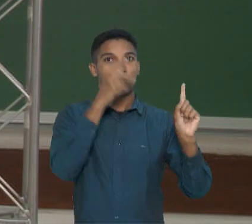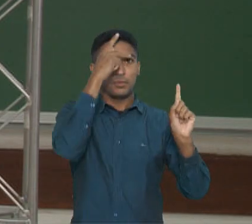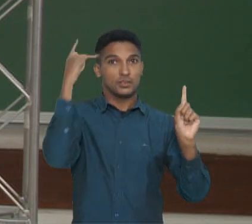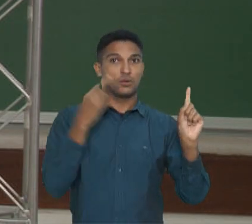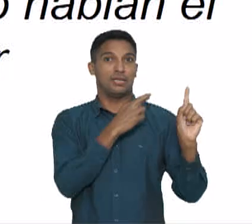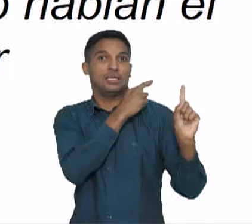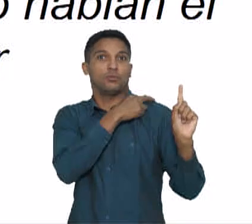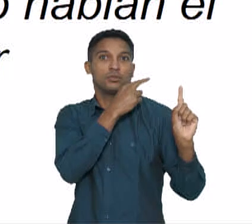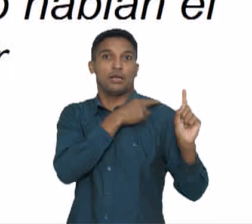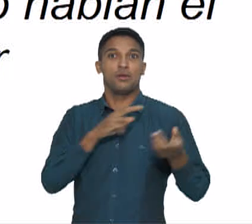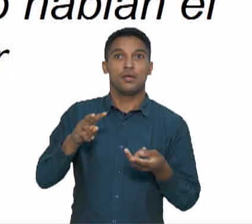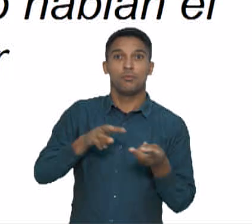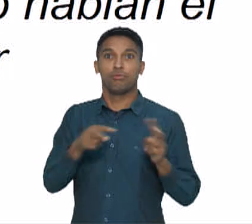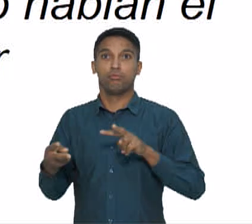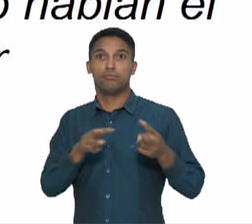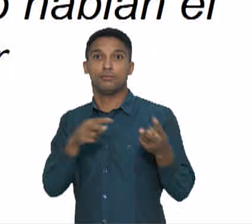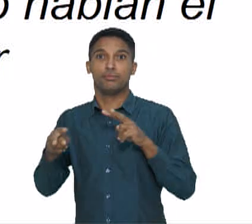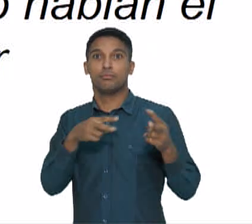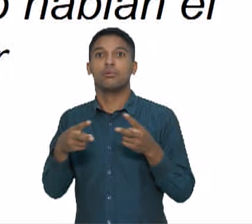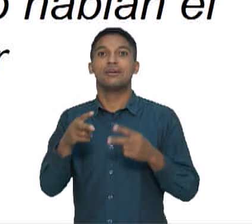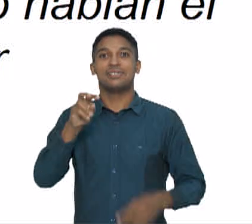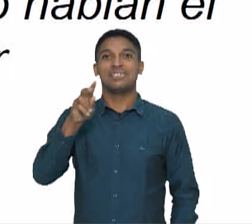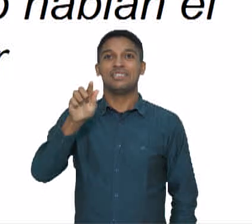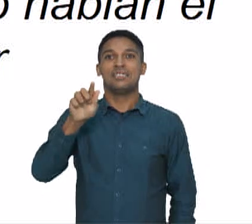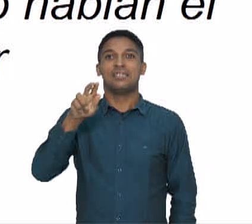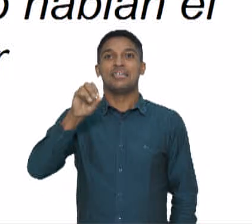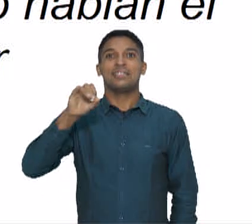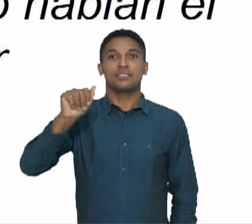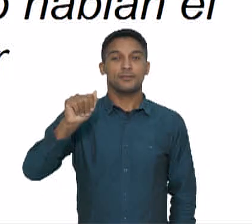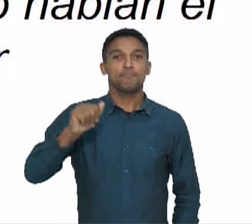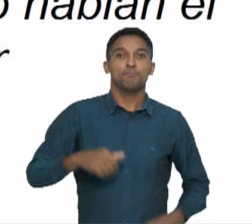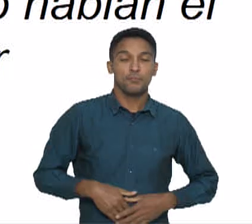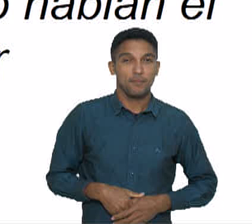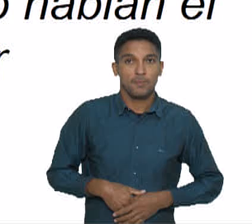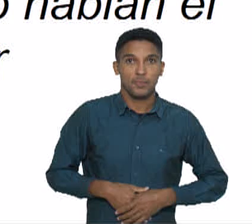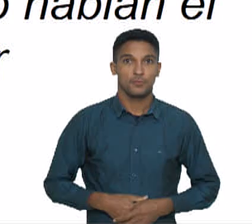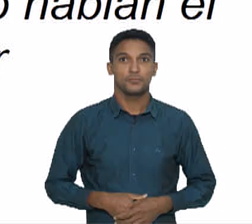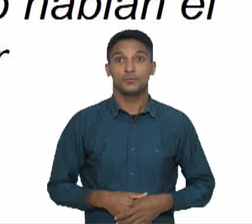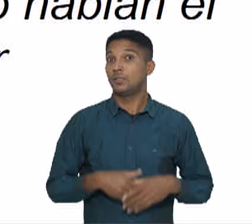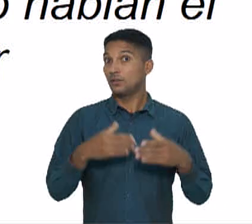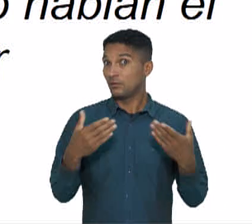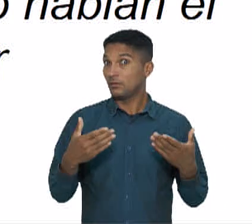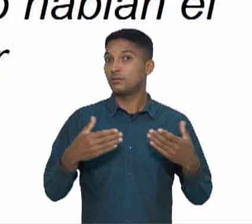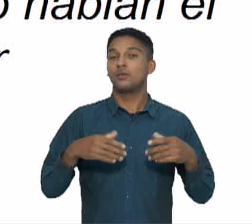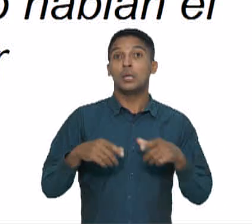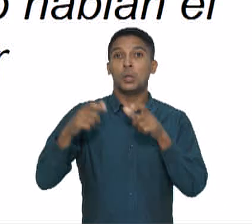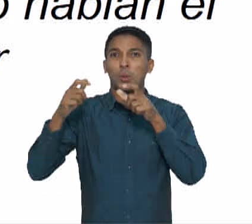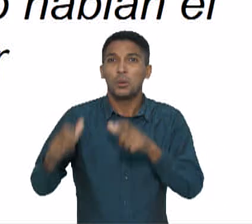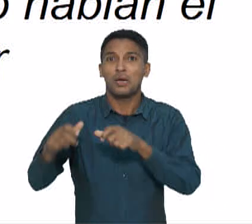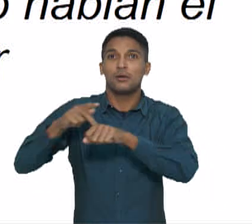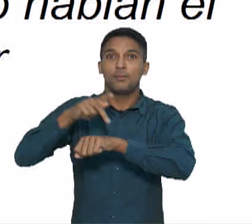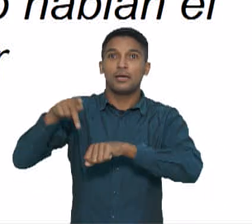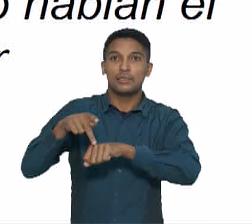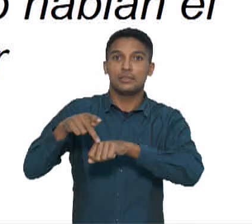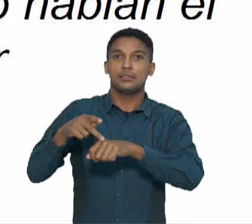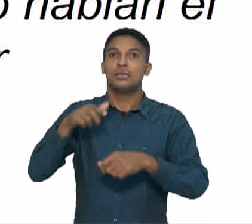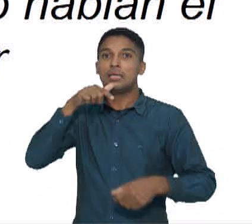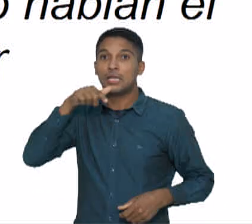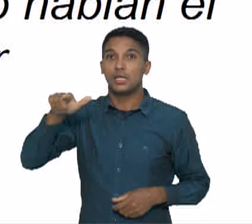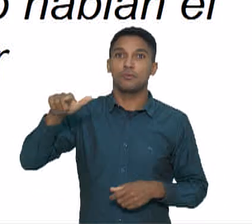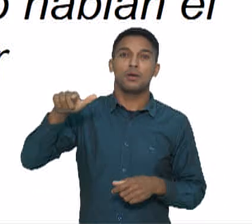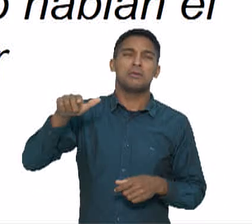Quando estás em um lugar onde não hablan el mismo idioma, isso pode chegar a